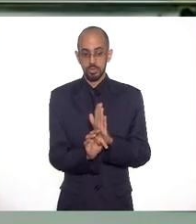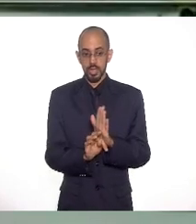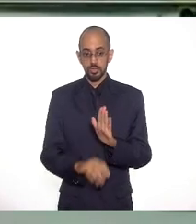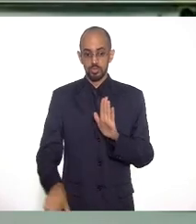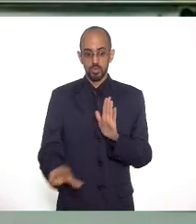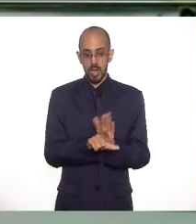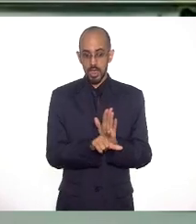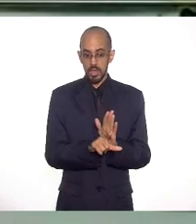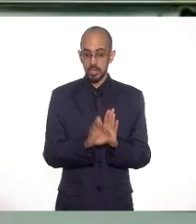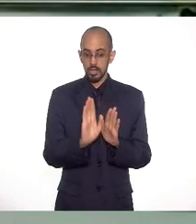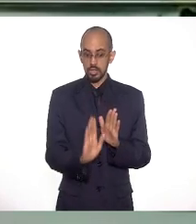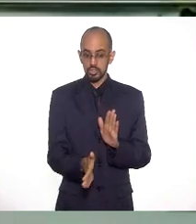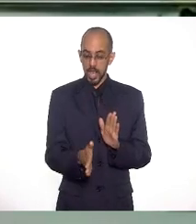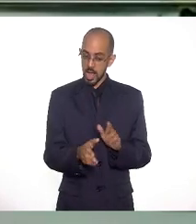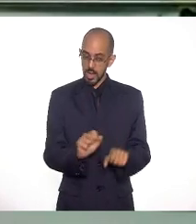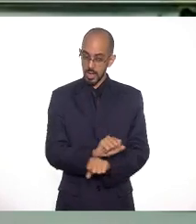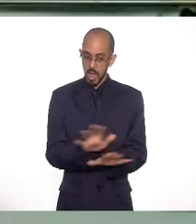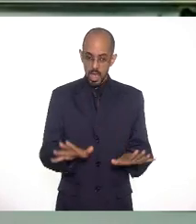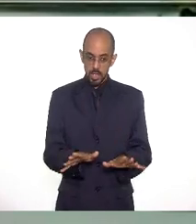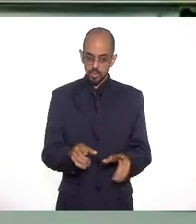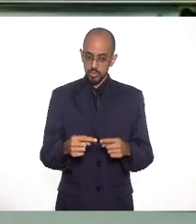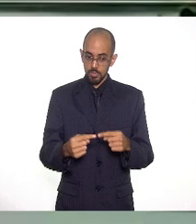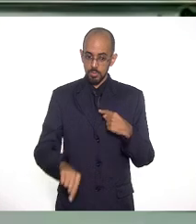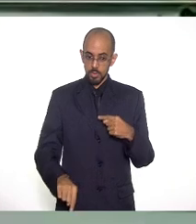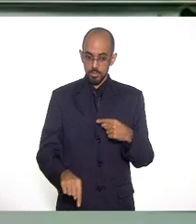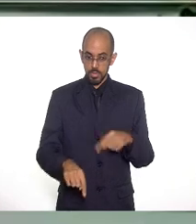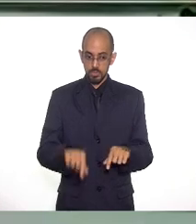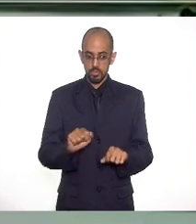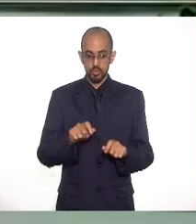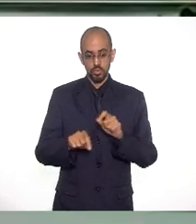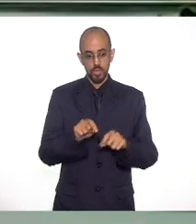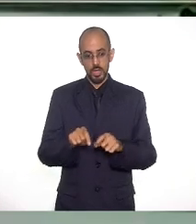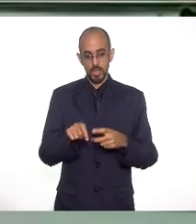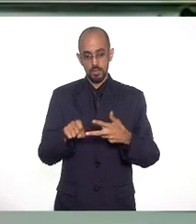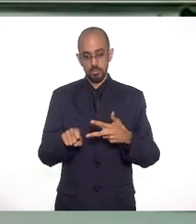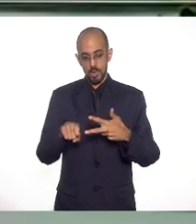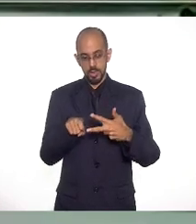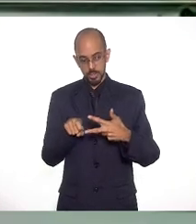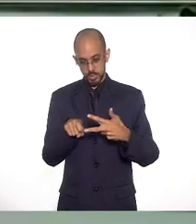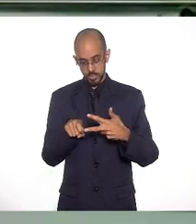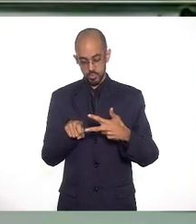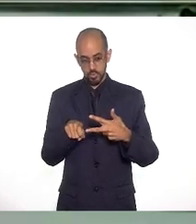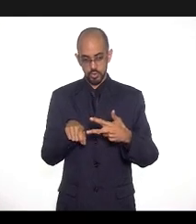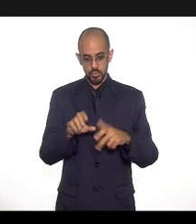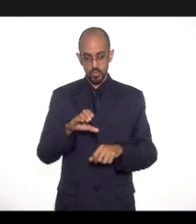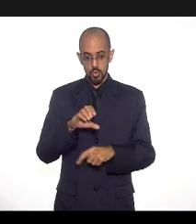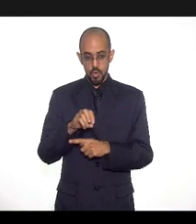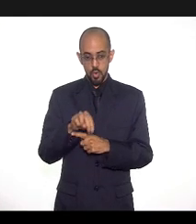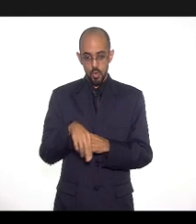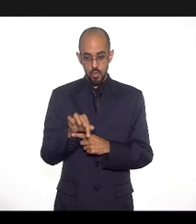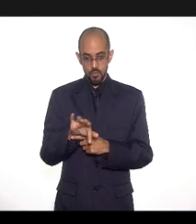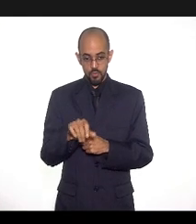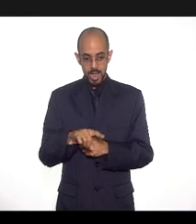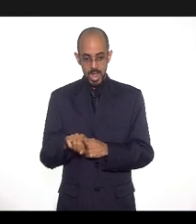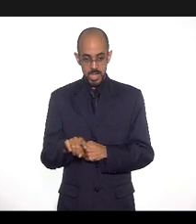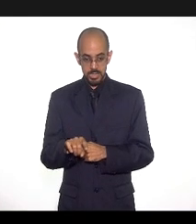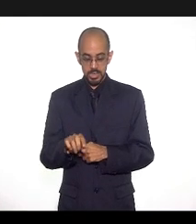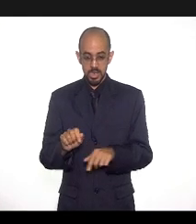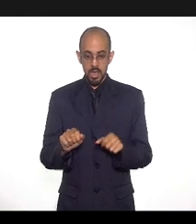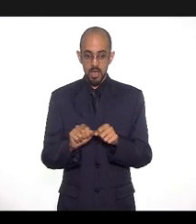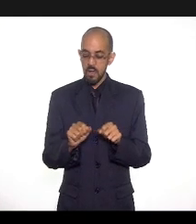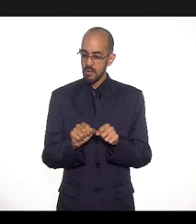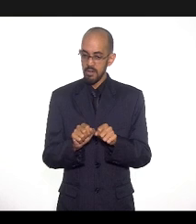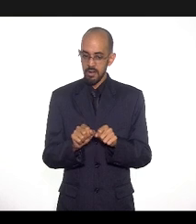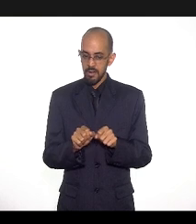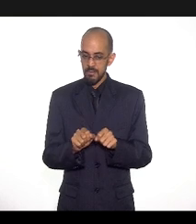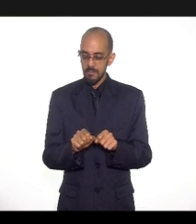claramente proibimos que o Poder Executivo confase qualquer benefício fiscal por decreto. Tem que ter uma